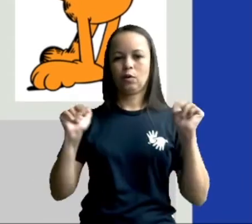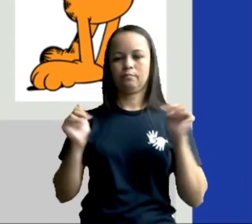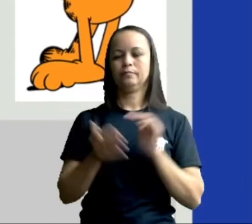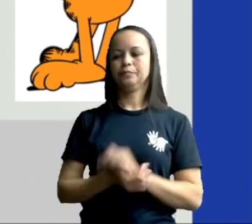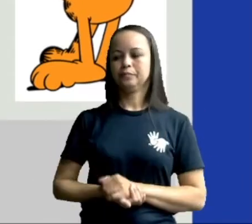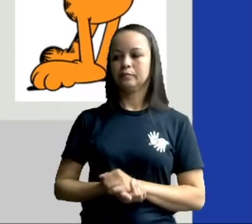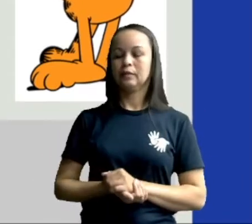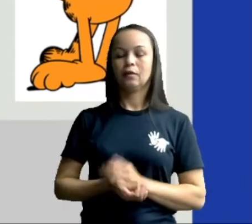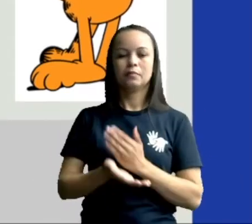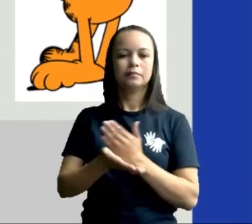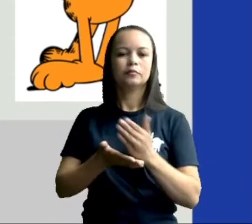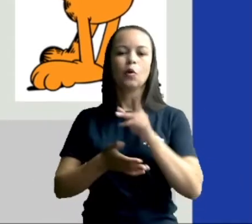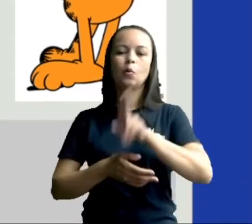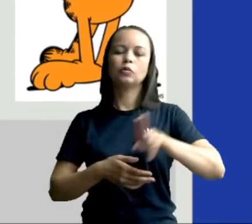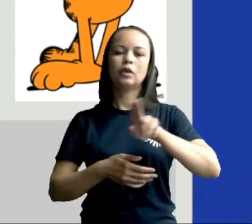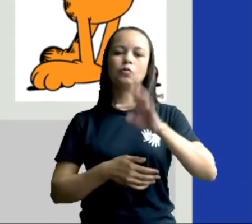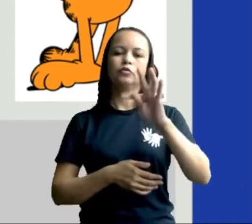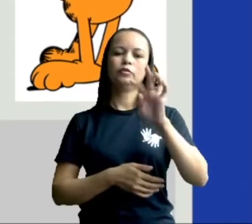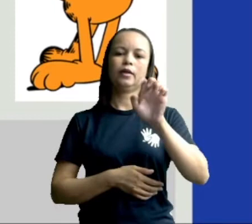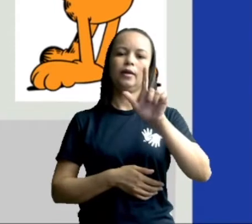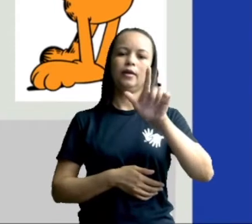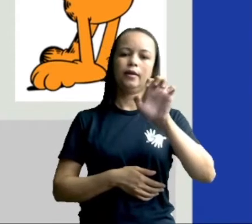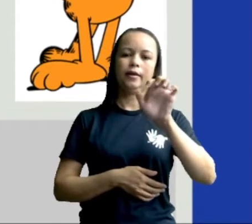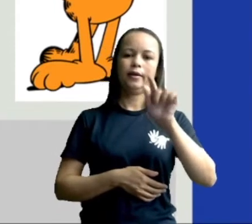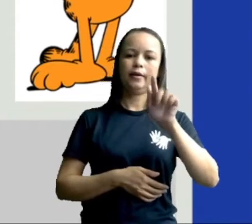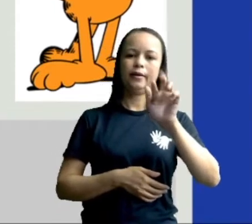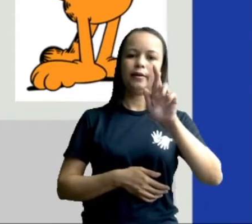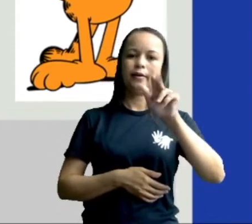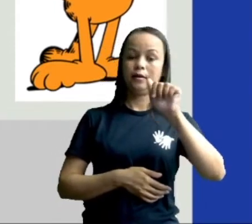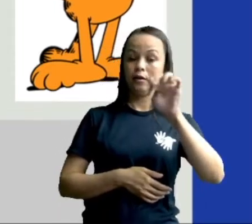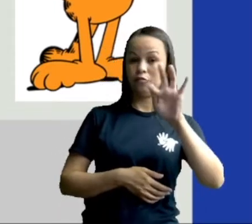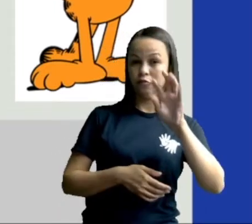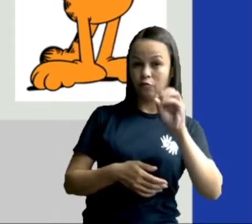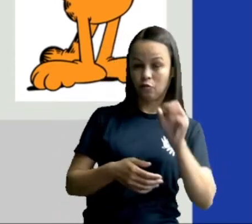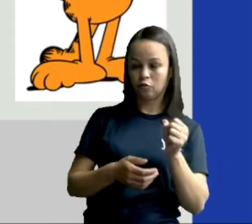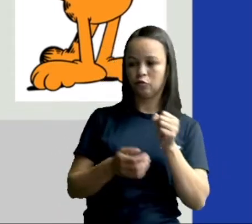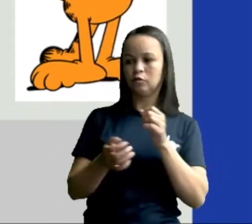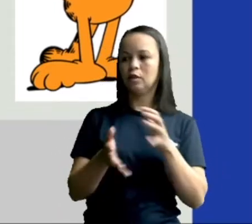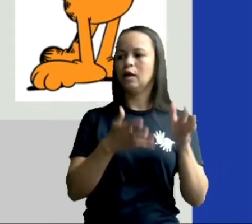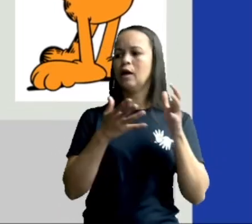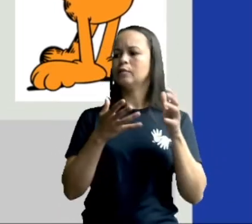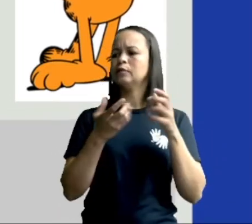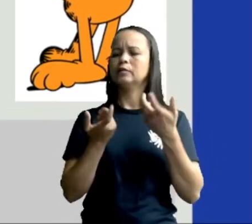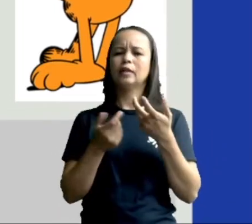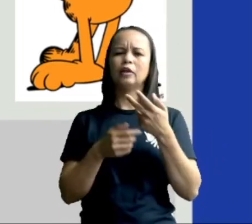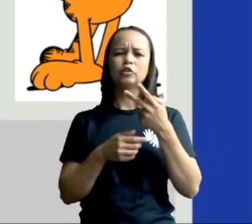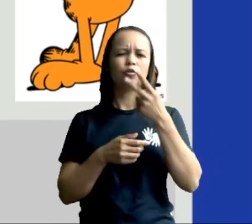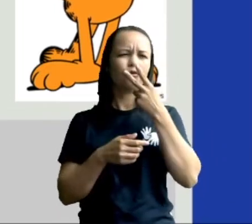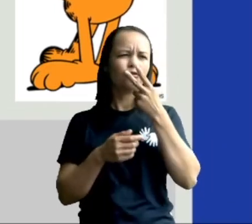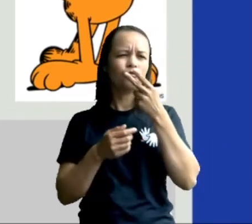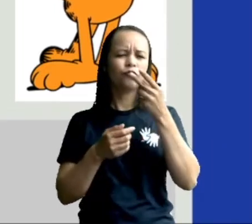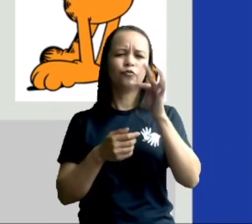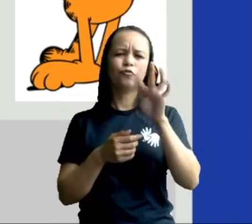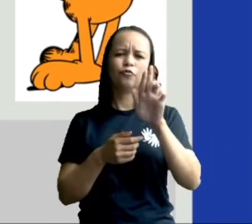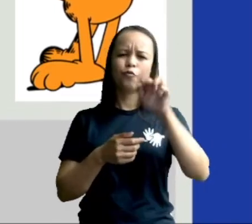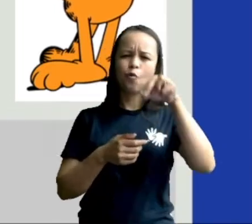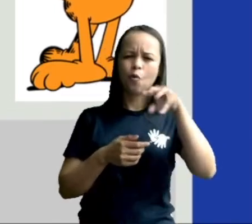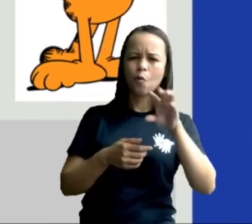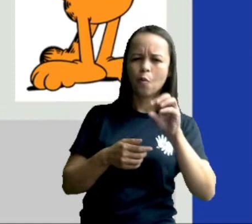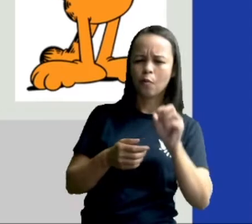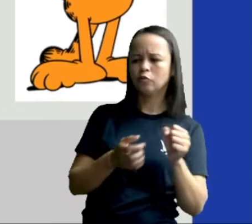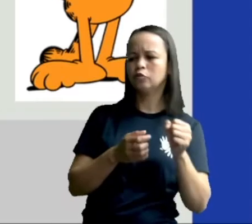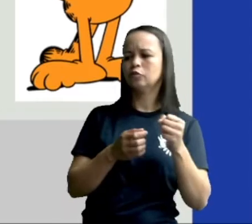os telégrafos por tambor, por tochas e por sinais de fumo. Olha aí, ó, o telégrafo